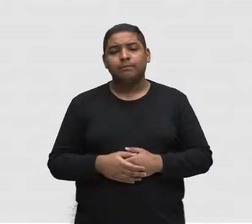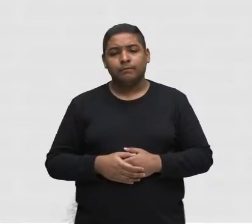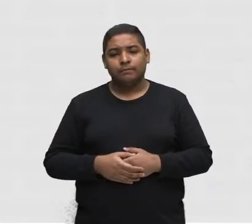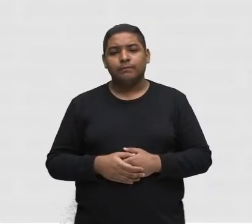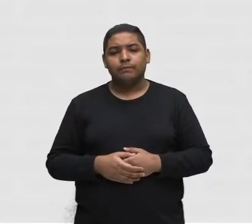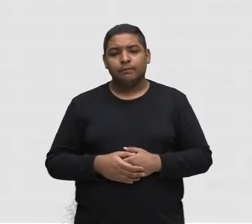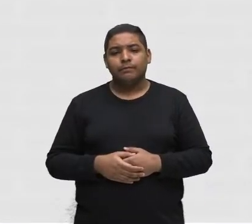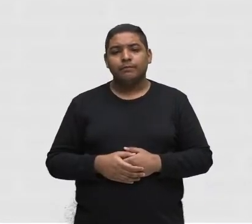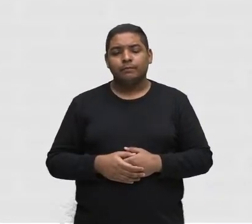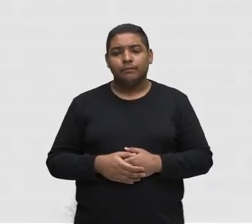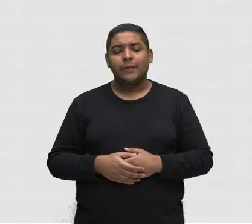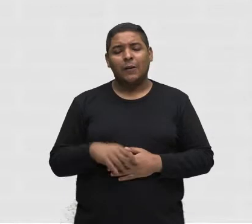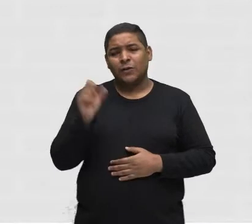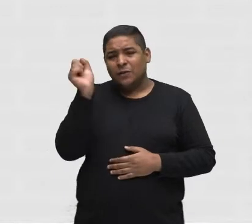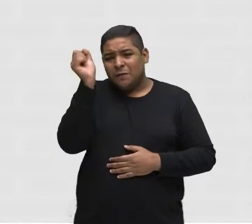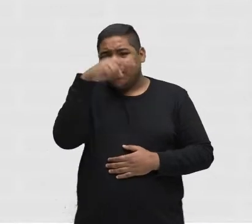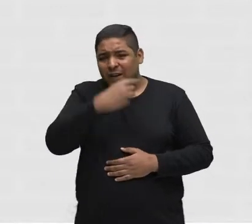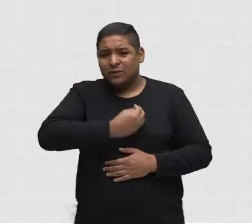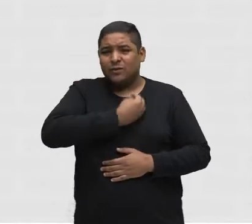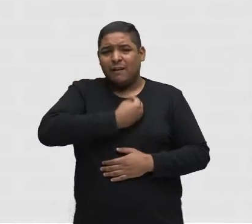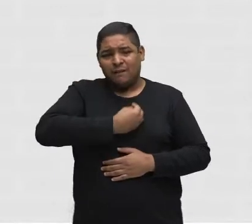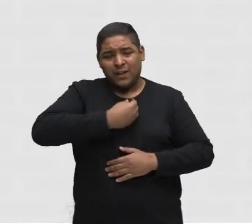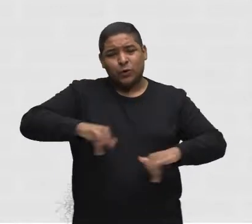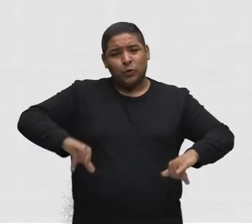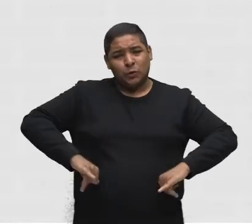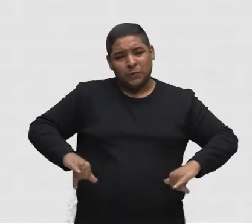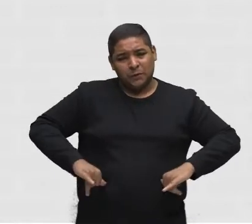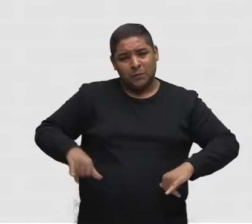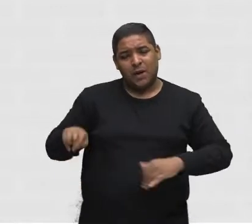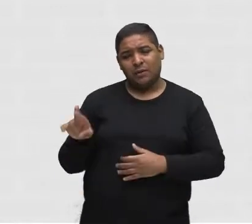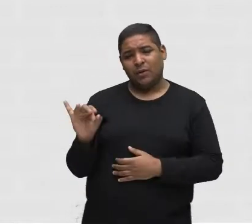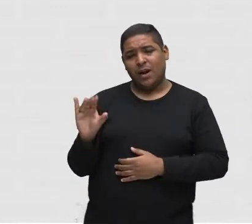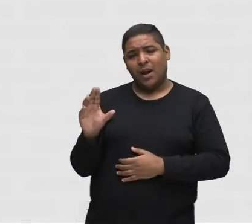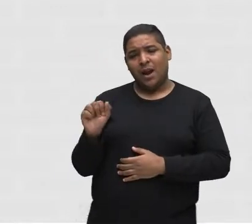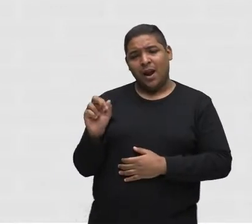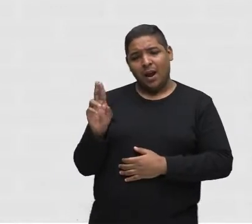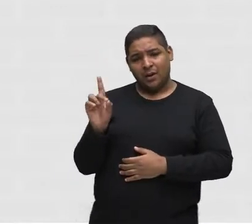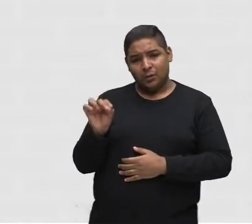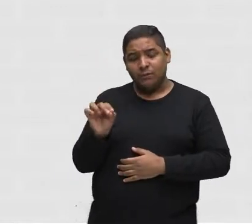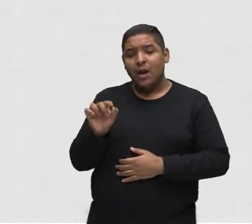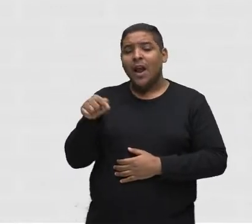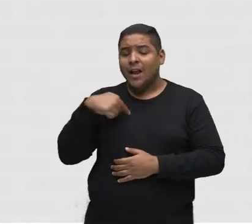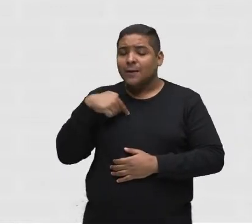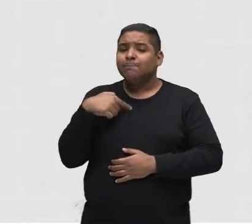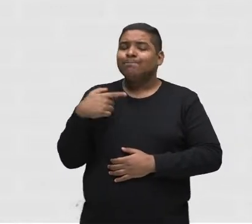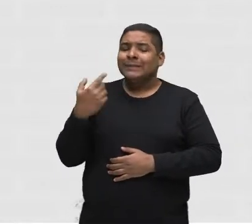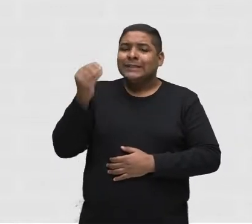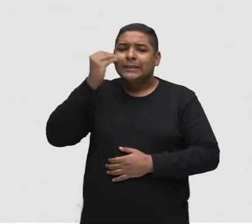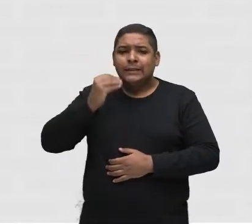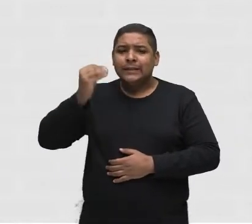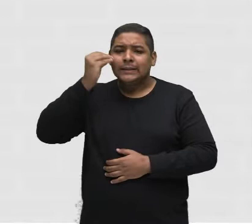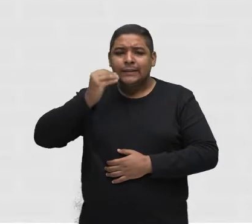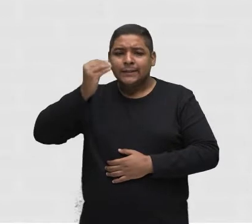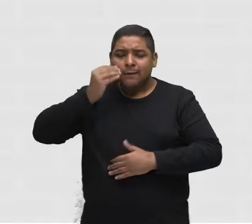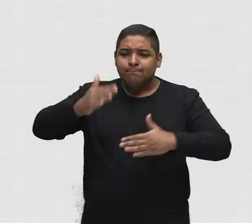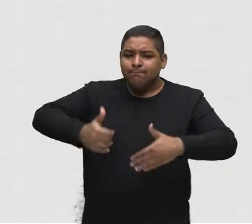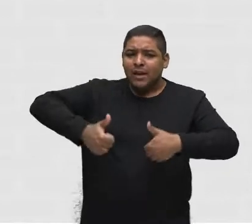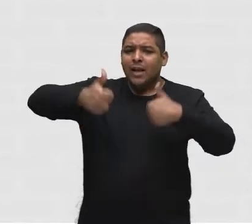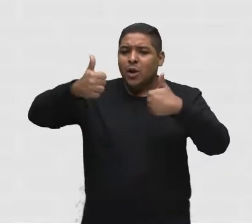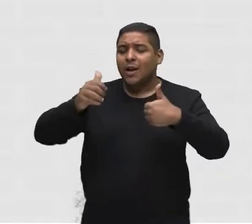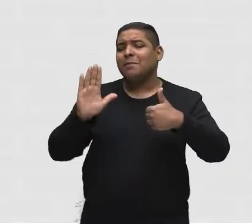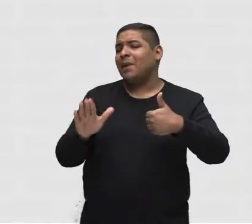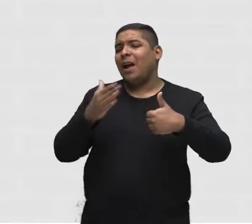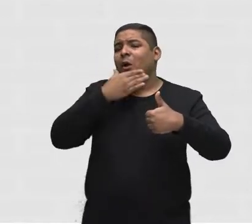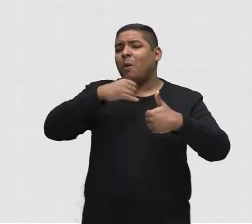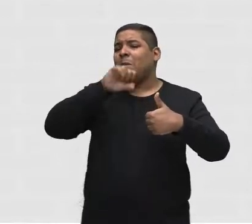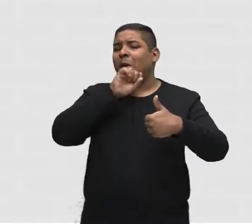um golpe muito duro para Ricardo. Ele procurava fazer o seu melhor, mas o seu pai não tinha nenhum